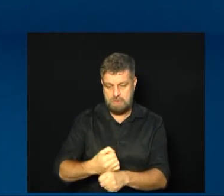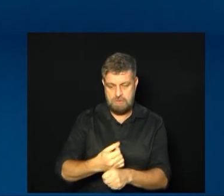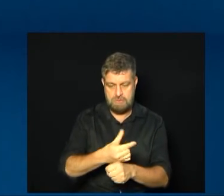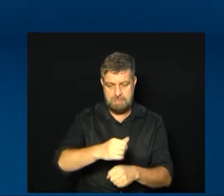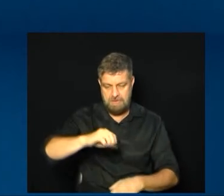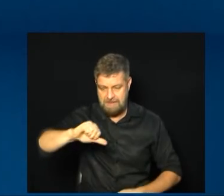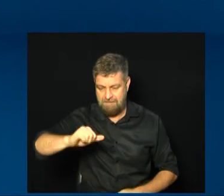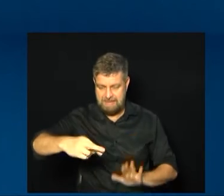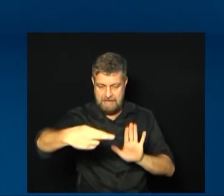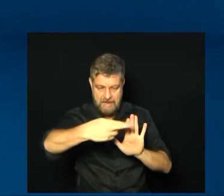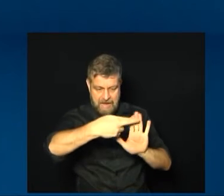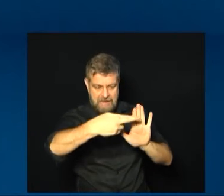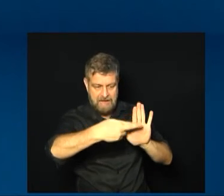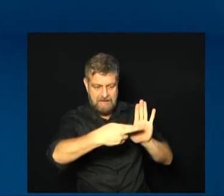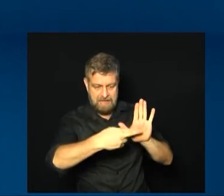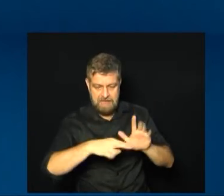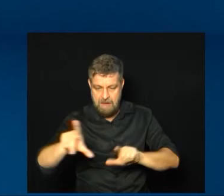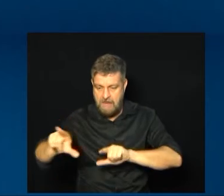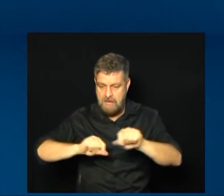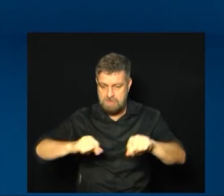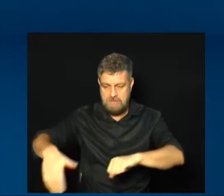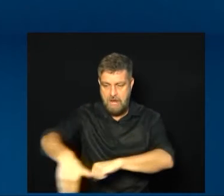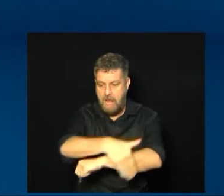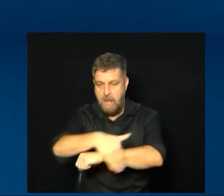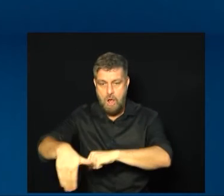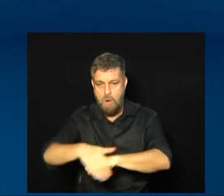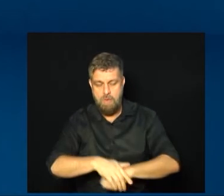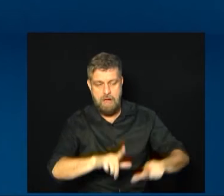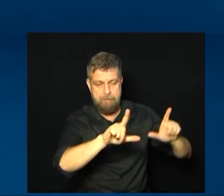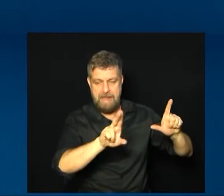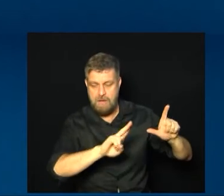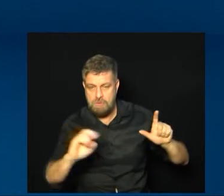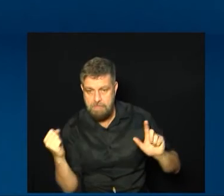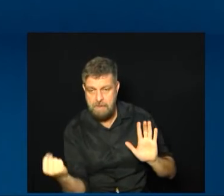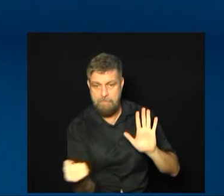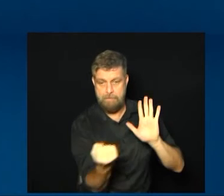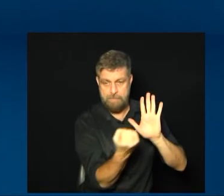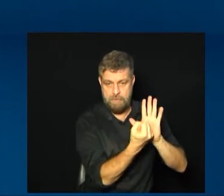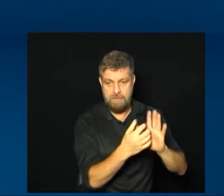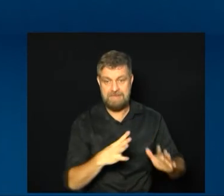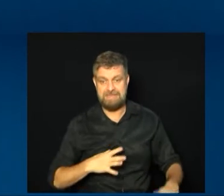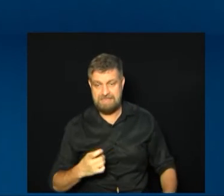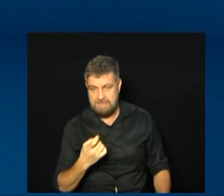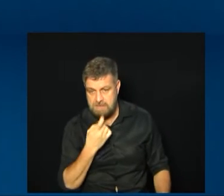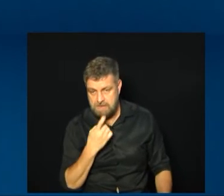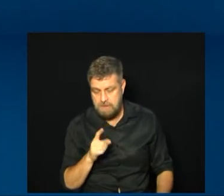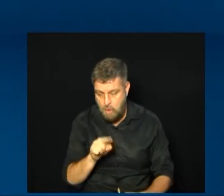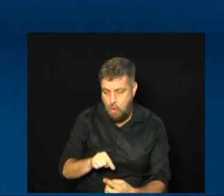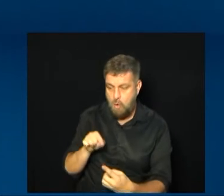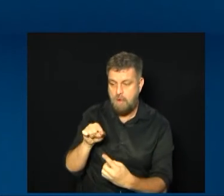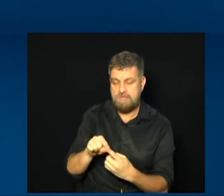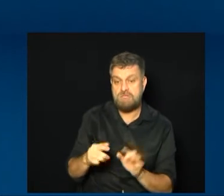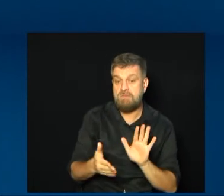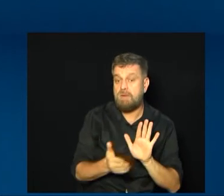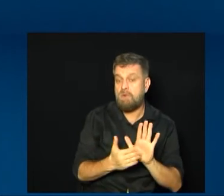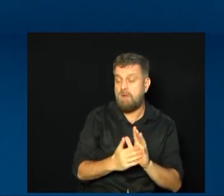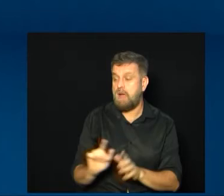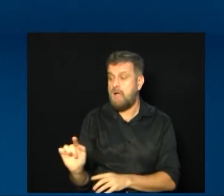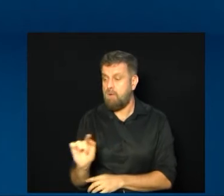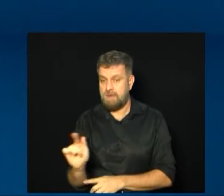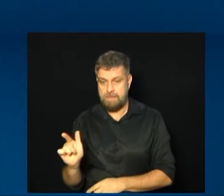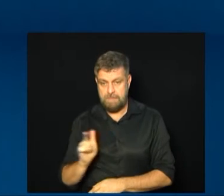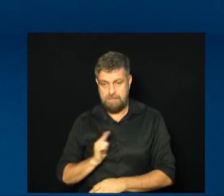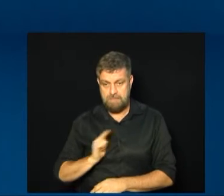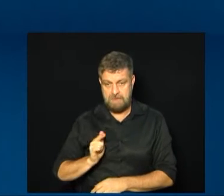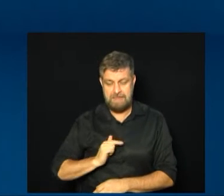critérios para a denominação de vias, próprios e logradouros públicos em Campinas. O objetivo da proposta é aumentar